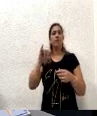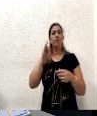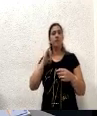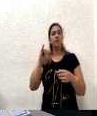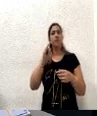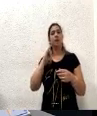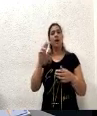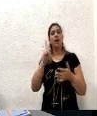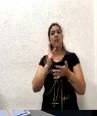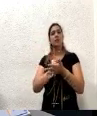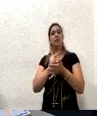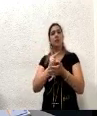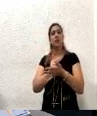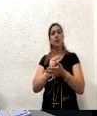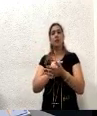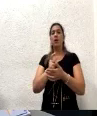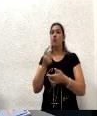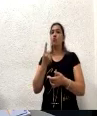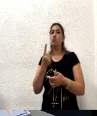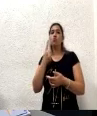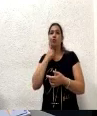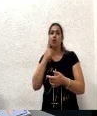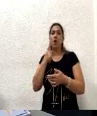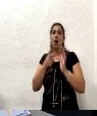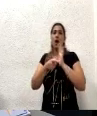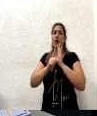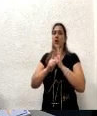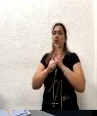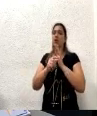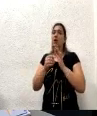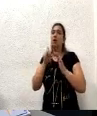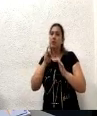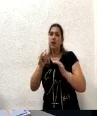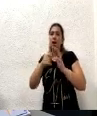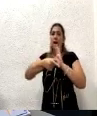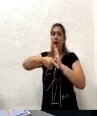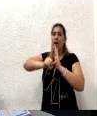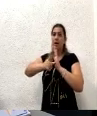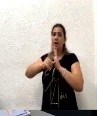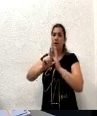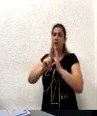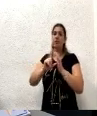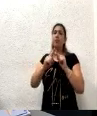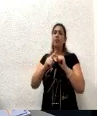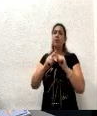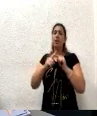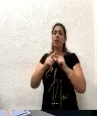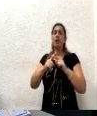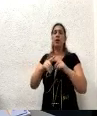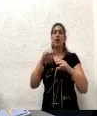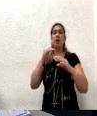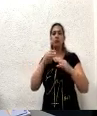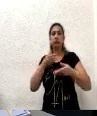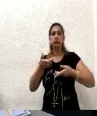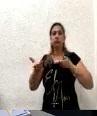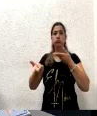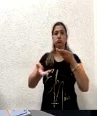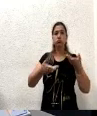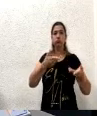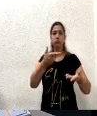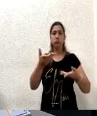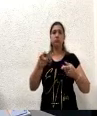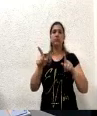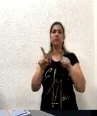antecedência, não apenas um dia antes ou no dia, para que a gente possa compartilhar também nas nossas redes e poder o